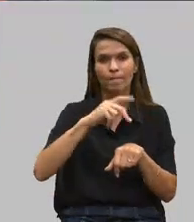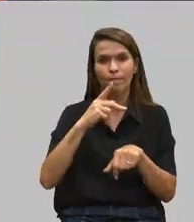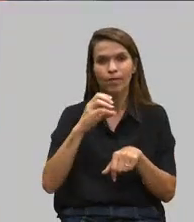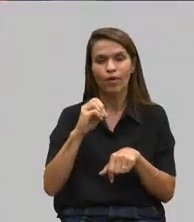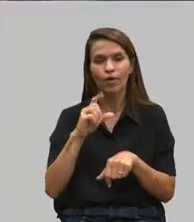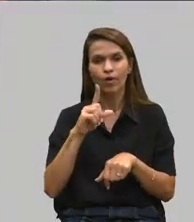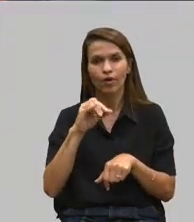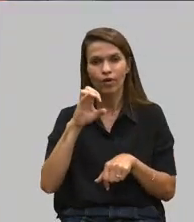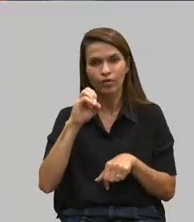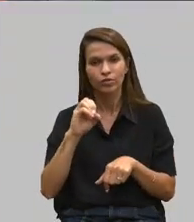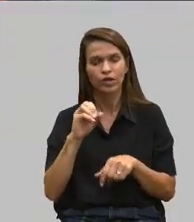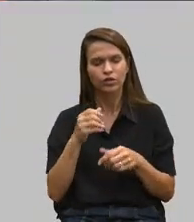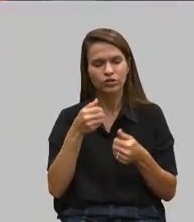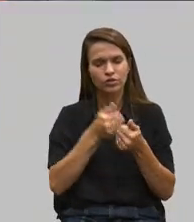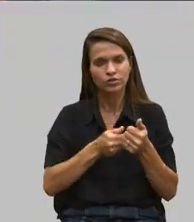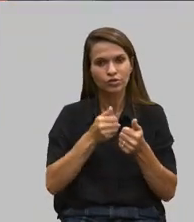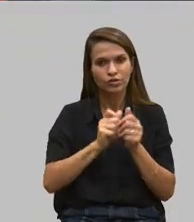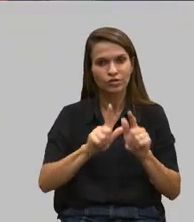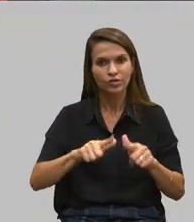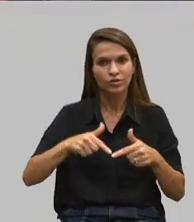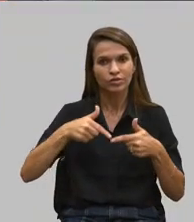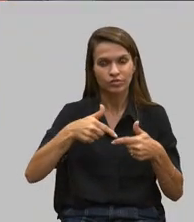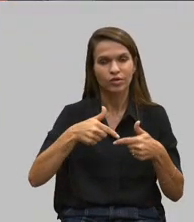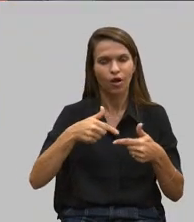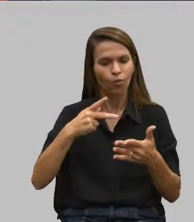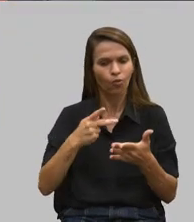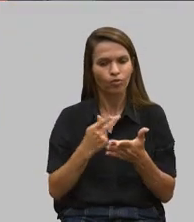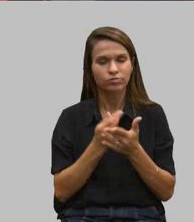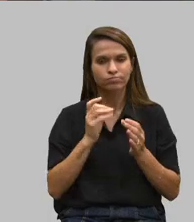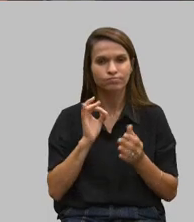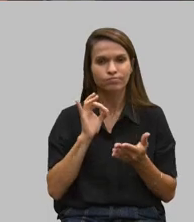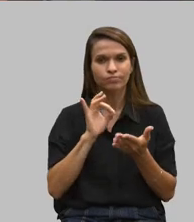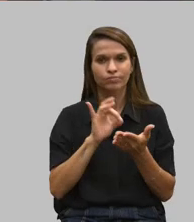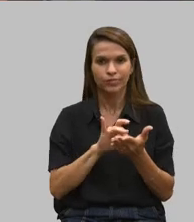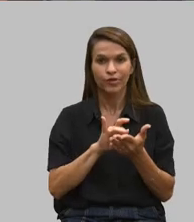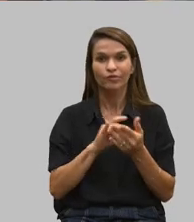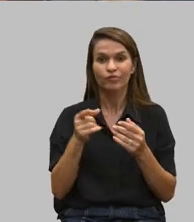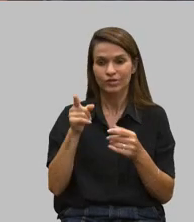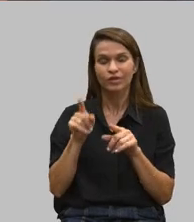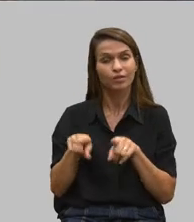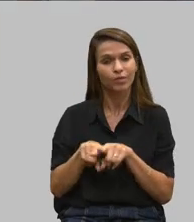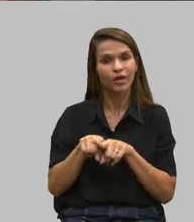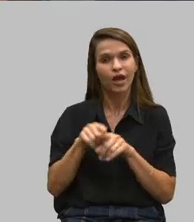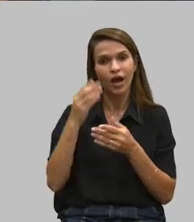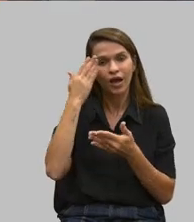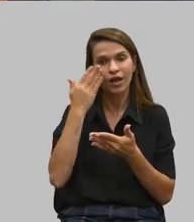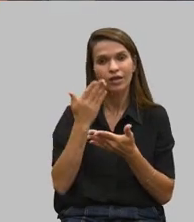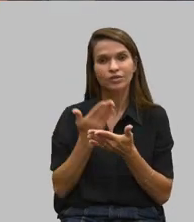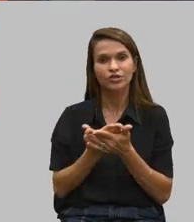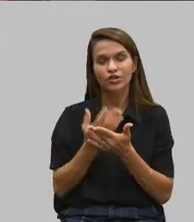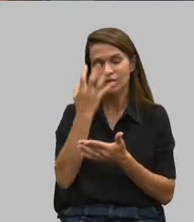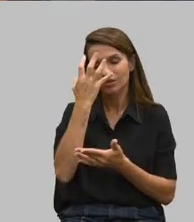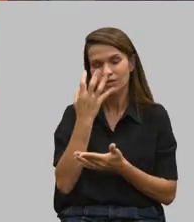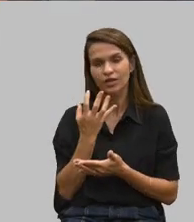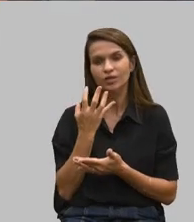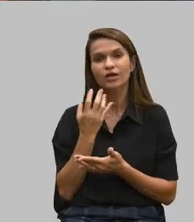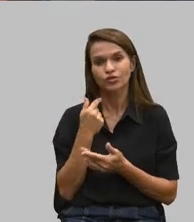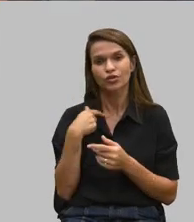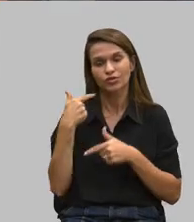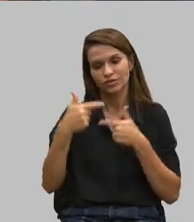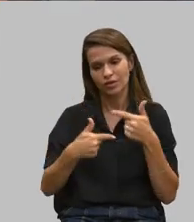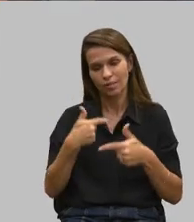ações elas se concretizam porque também você acredita né na seriedade do do nosso